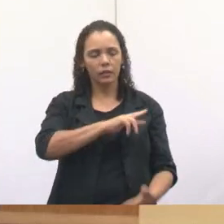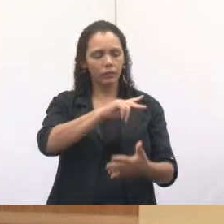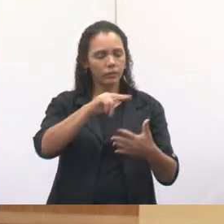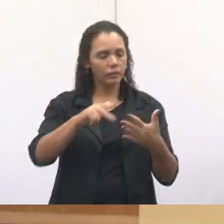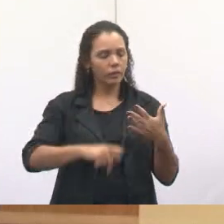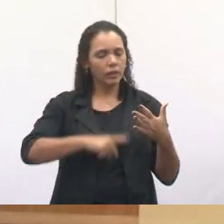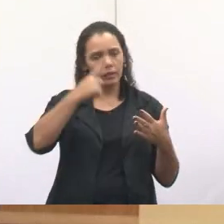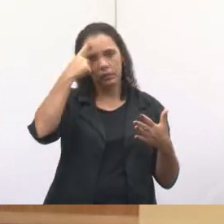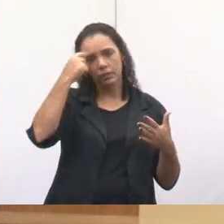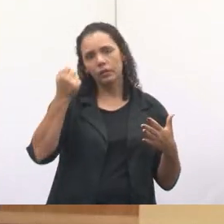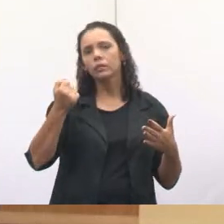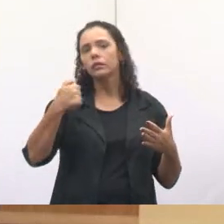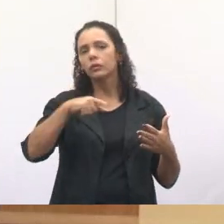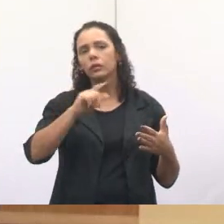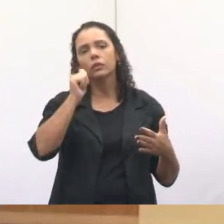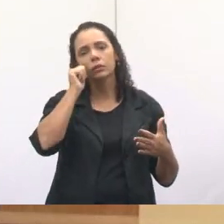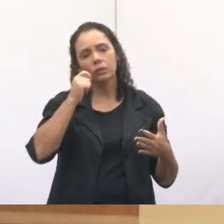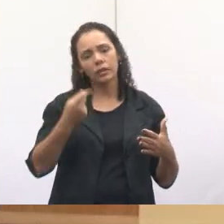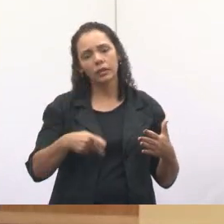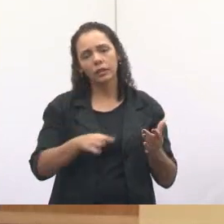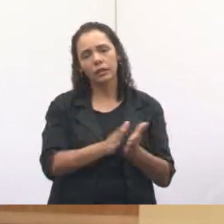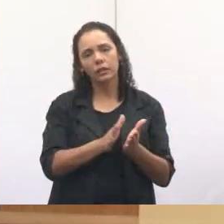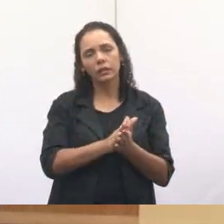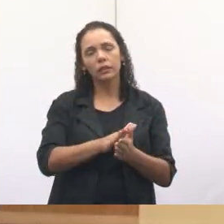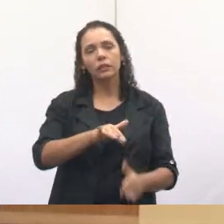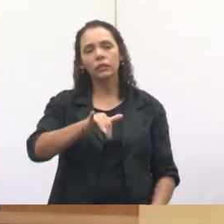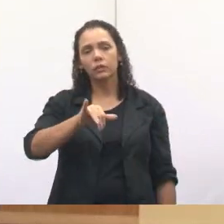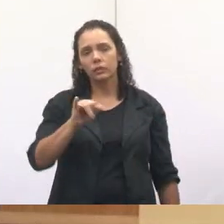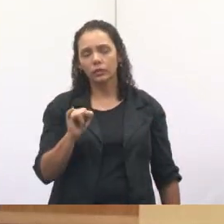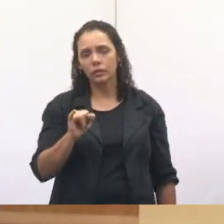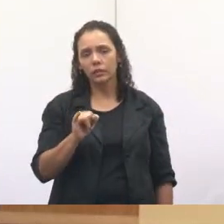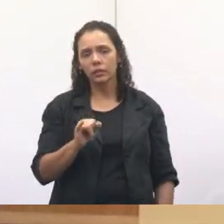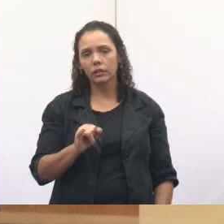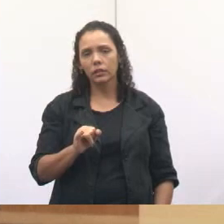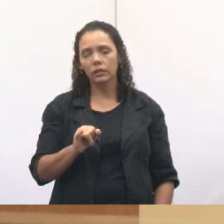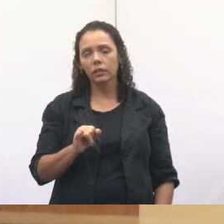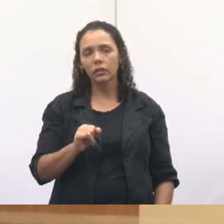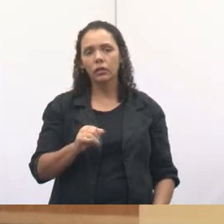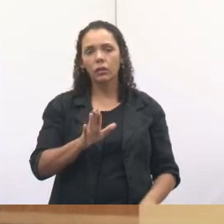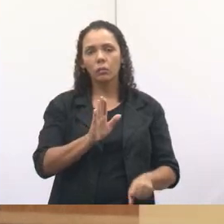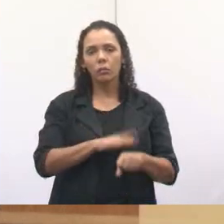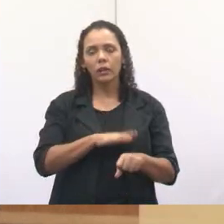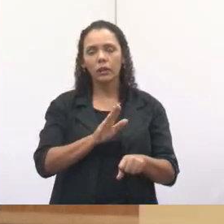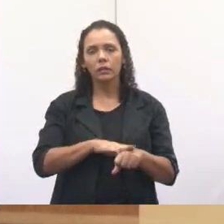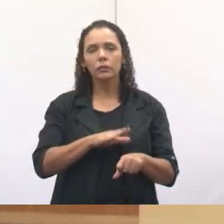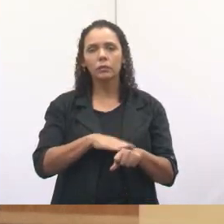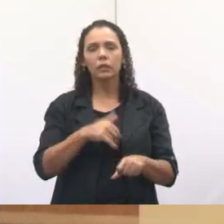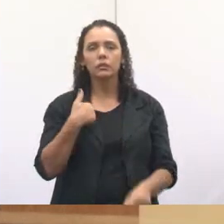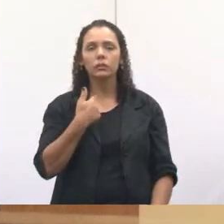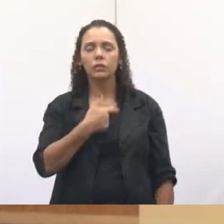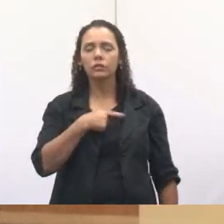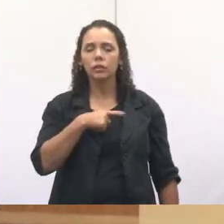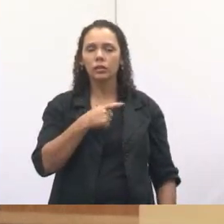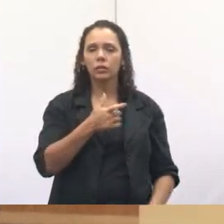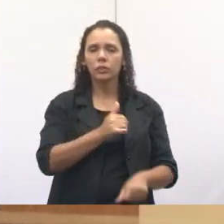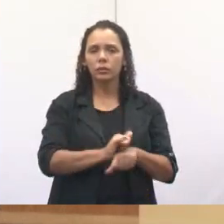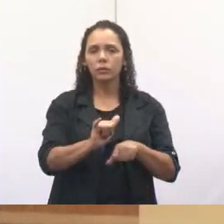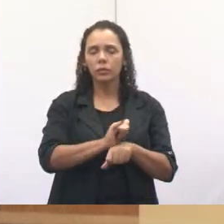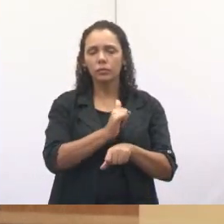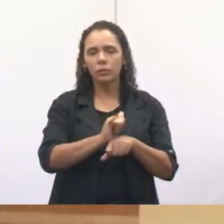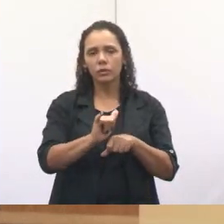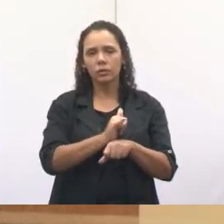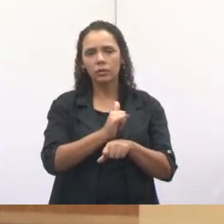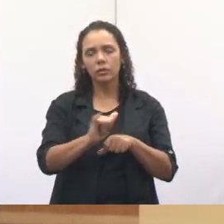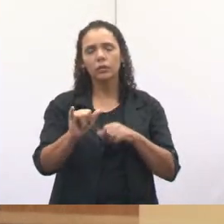mulher no nosso país. E o nosso município não foge à regra. Quanto mais mecanismos tivermos, quanto mais